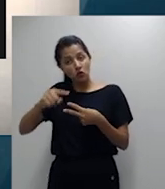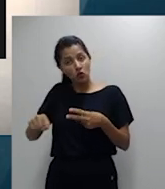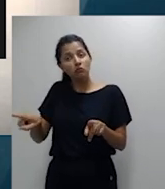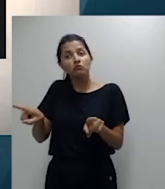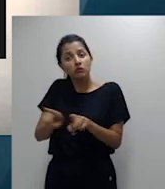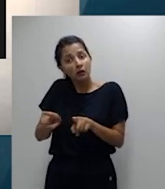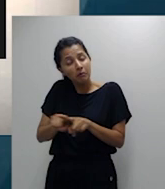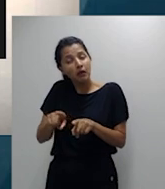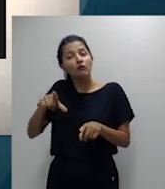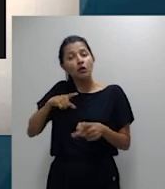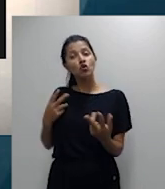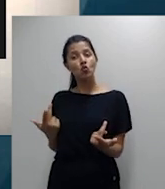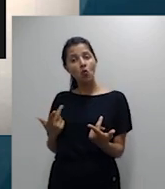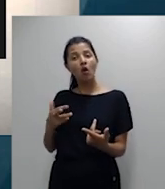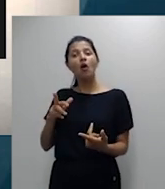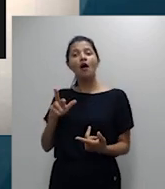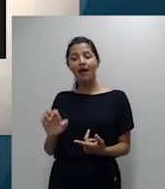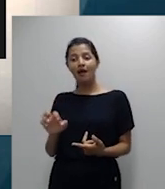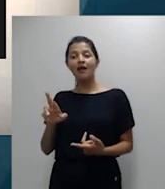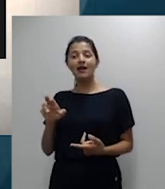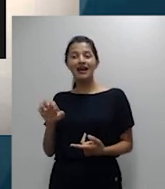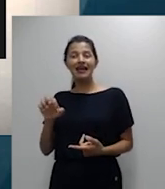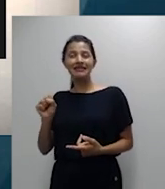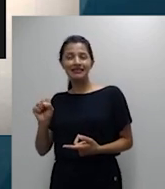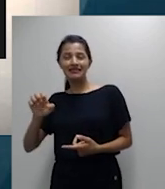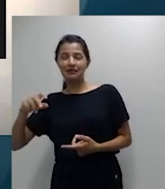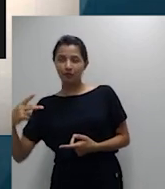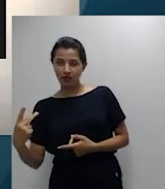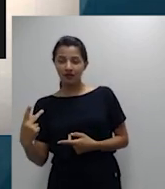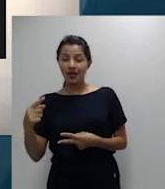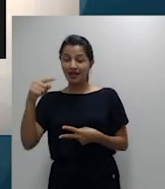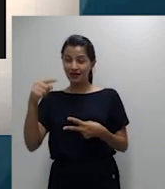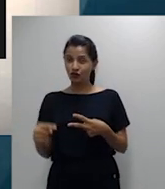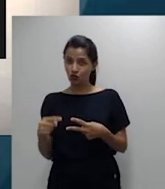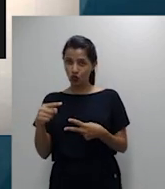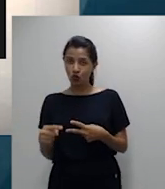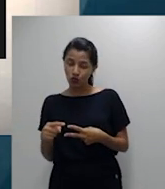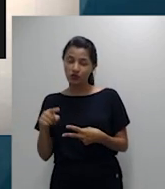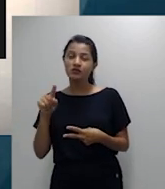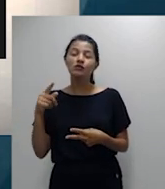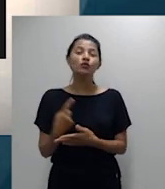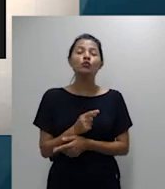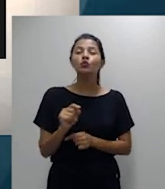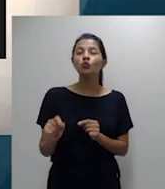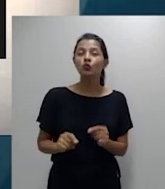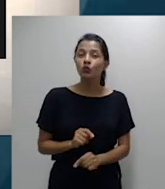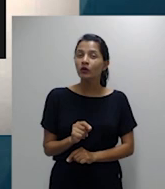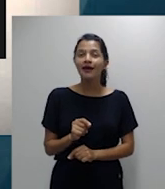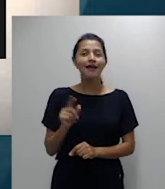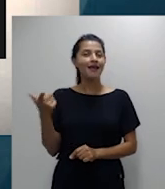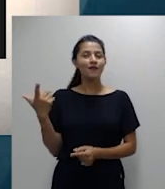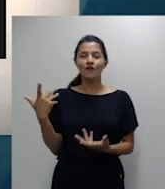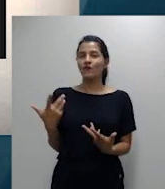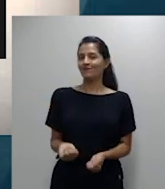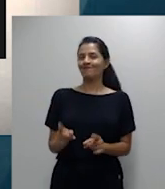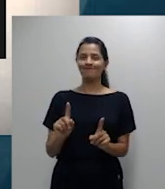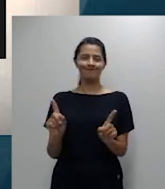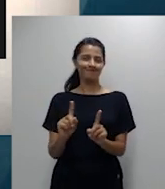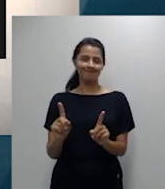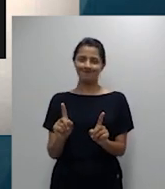tiver Daleste esses dois erectus eles foram é um não conhecidos